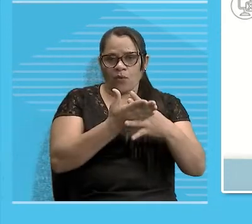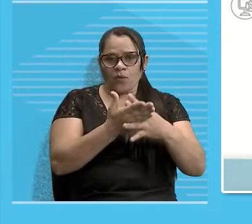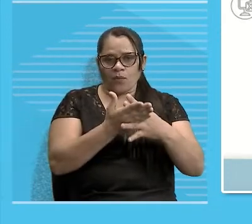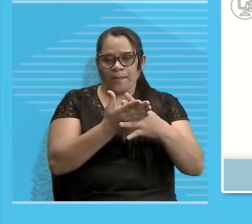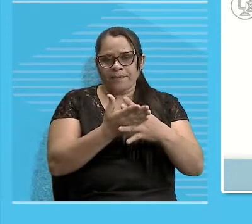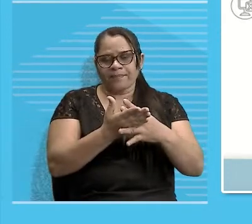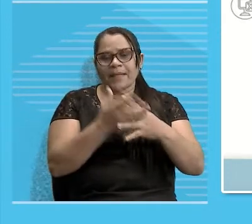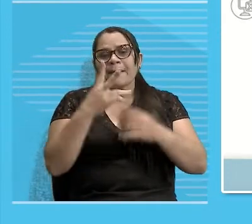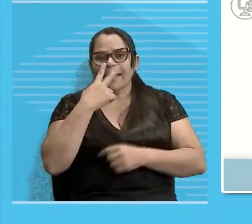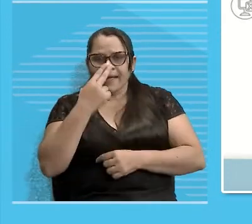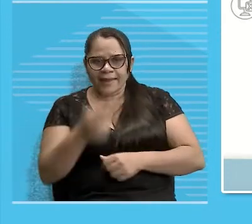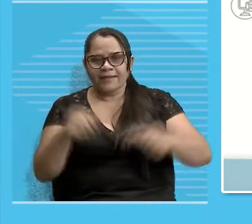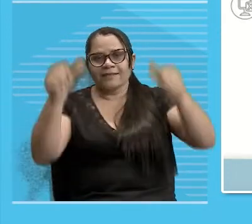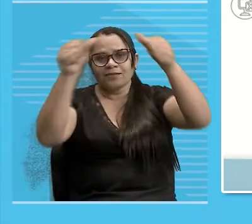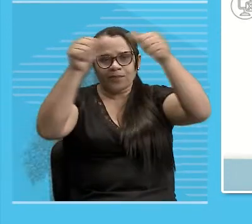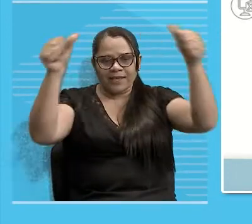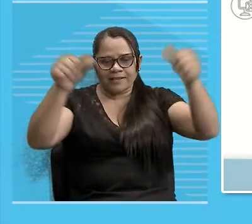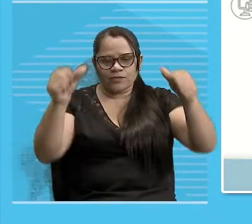escultura grega.